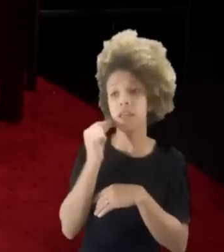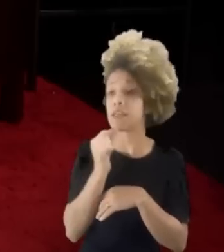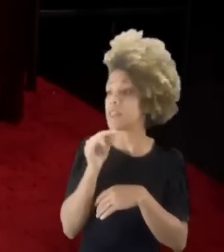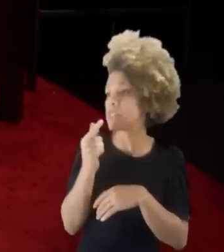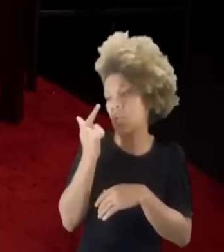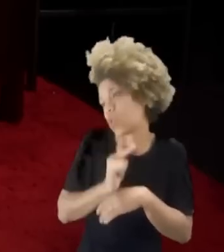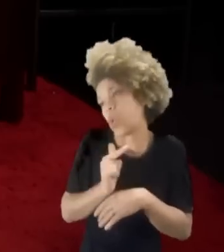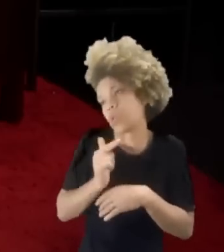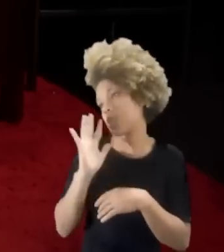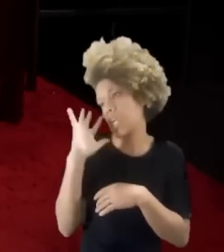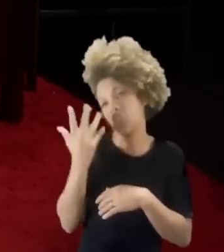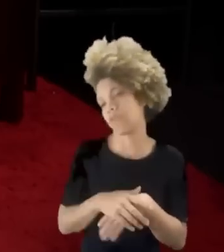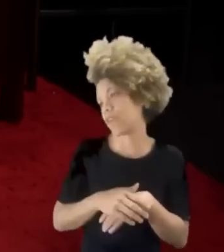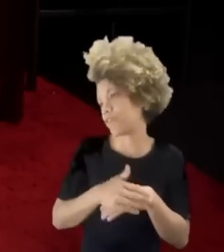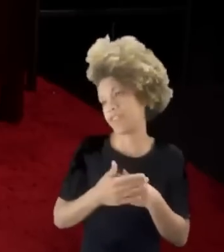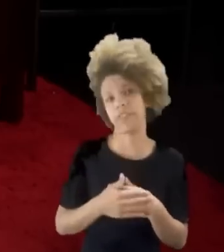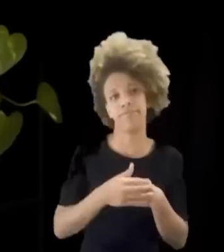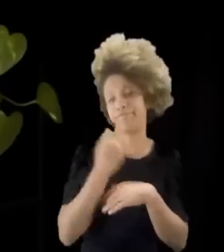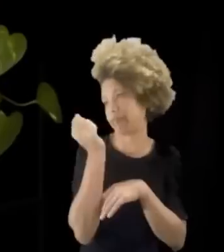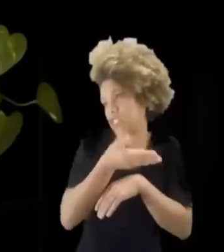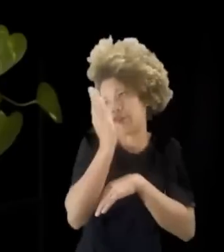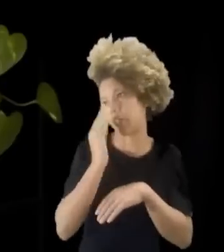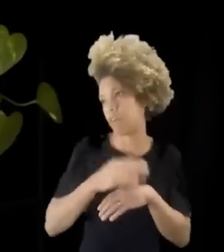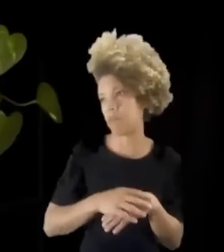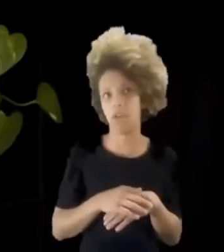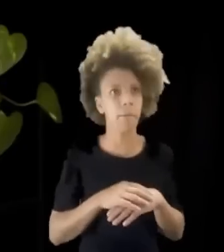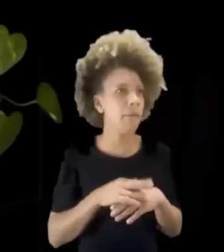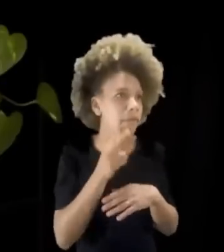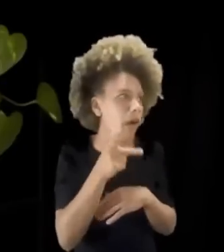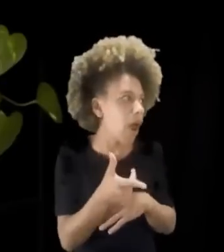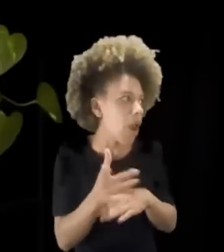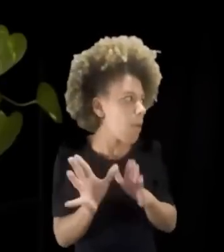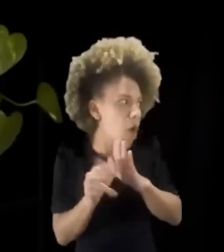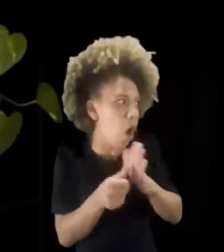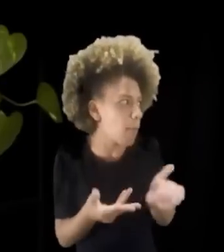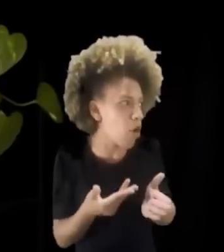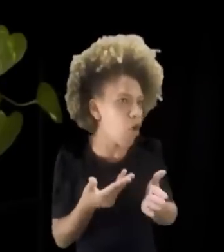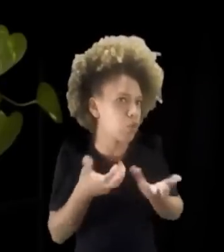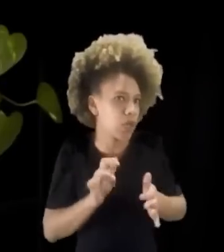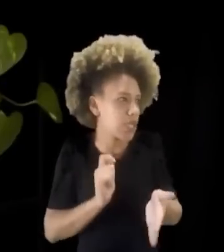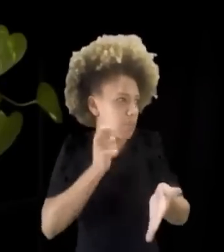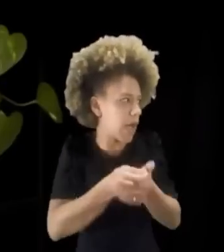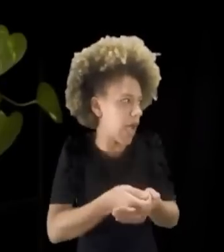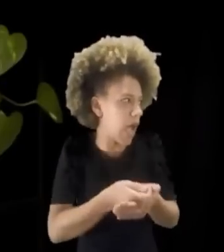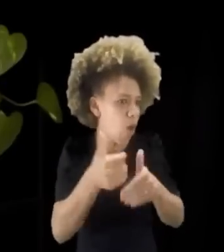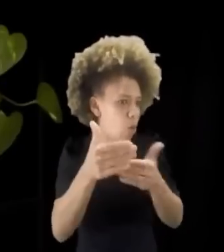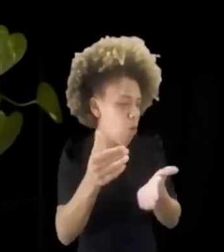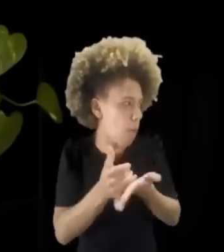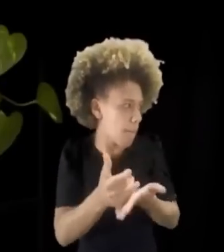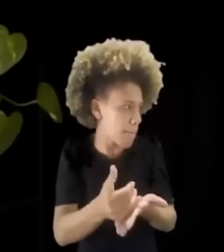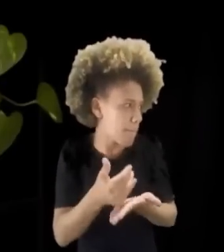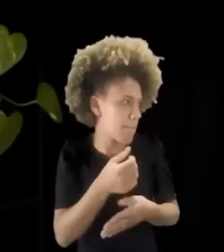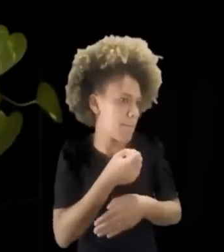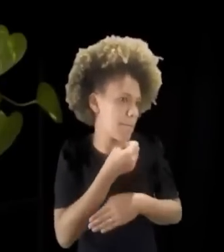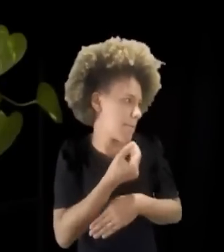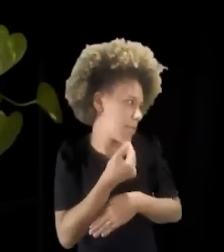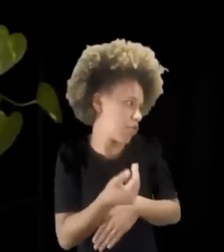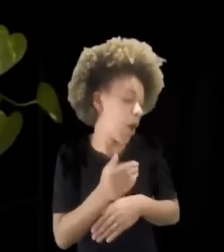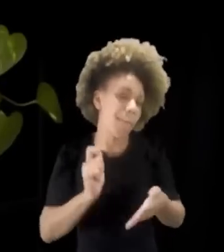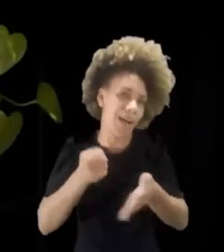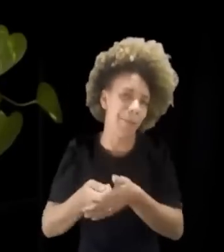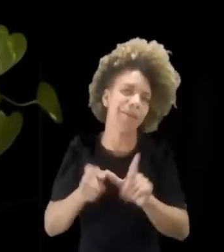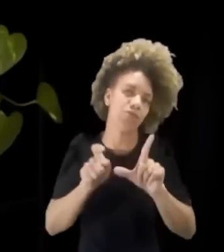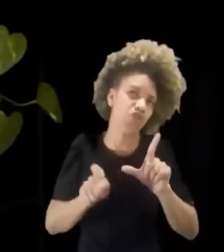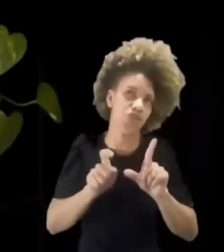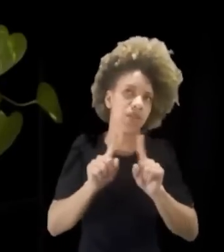conseguir resolver se fodeu mas por exemplo o cara me me roubou o dinheiro Sei lá o cara não quis pagar aquilo é digital mas